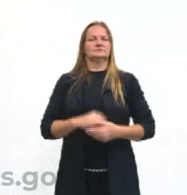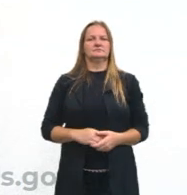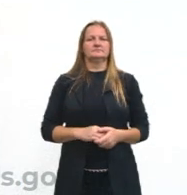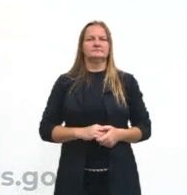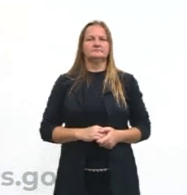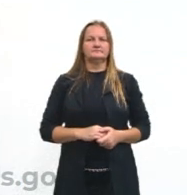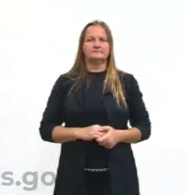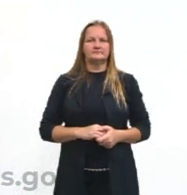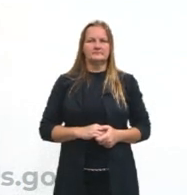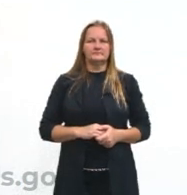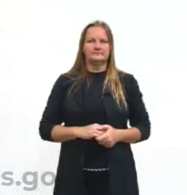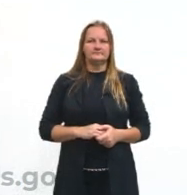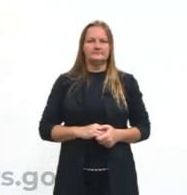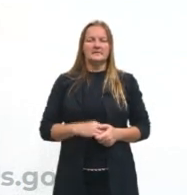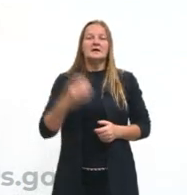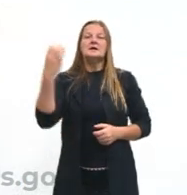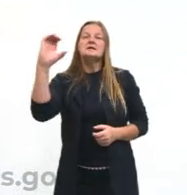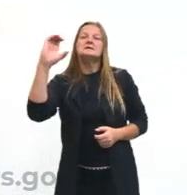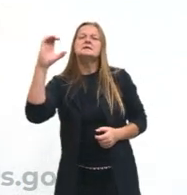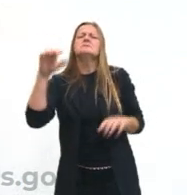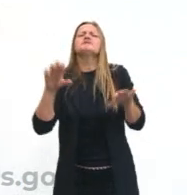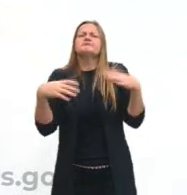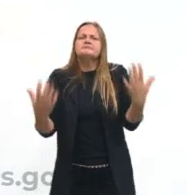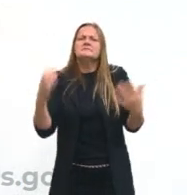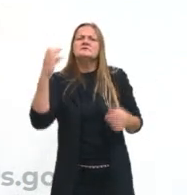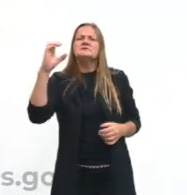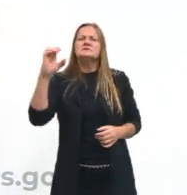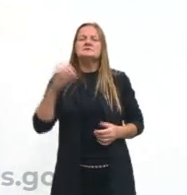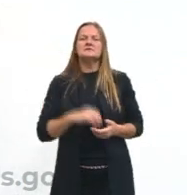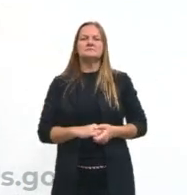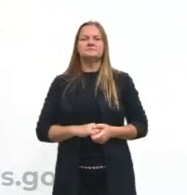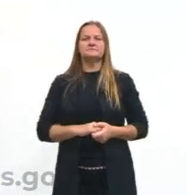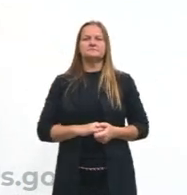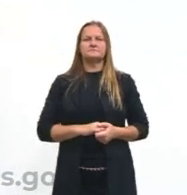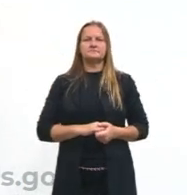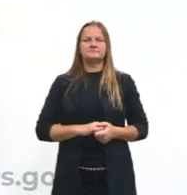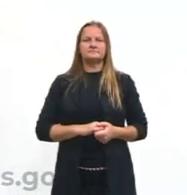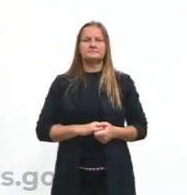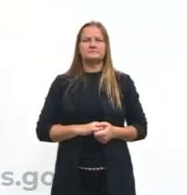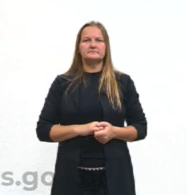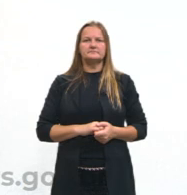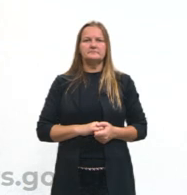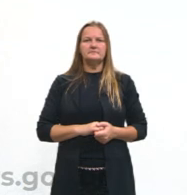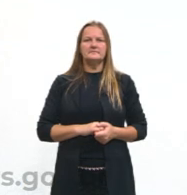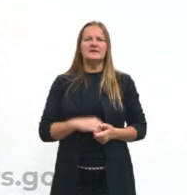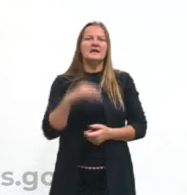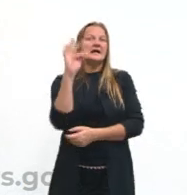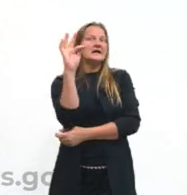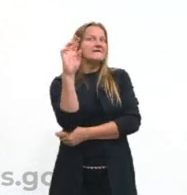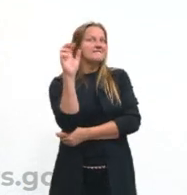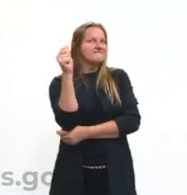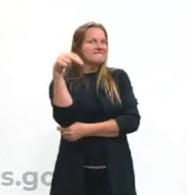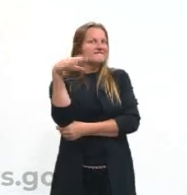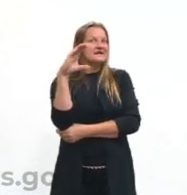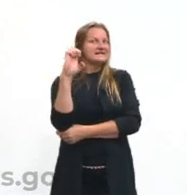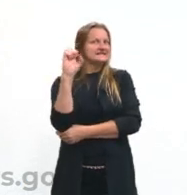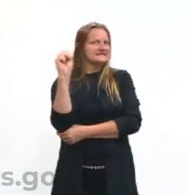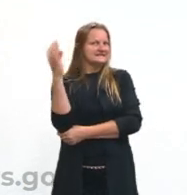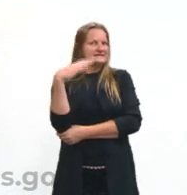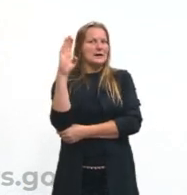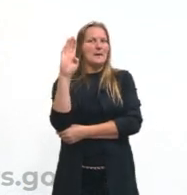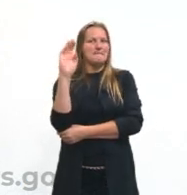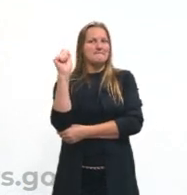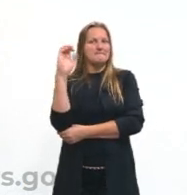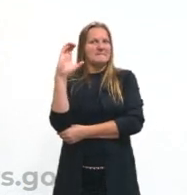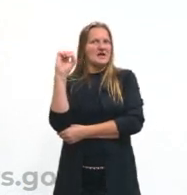idade média na ciência o Francis Bacon ele traz esse esse novo organo aqui